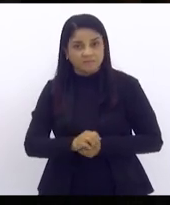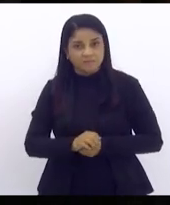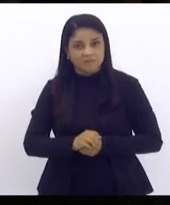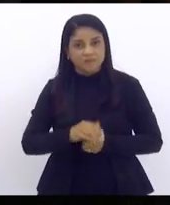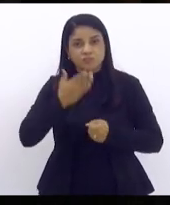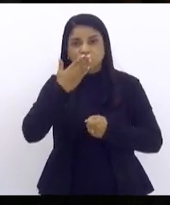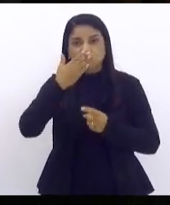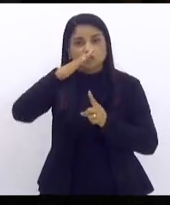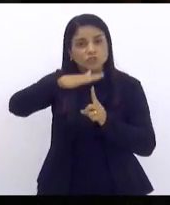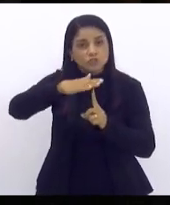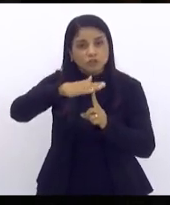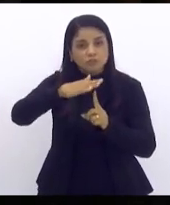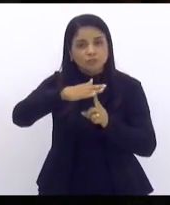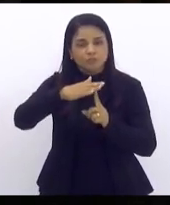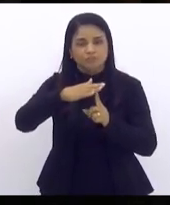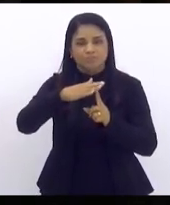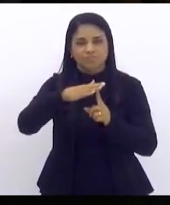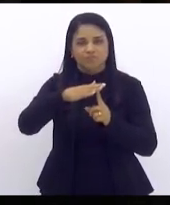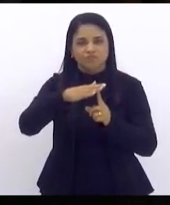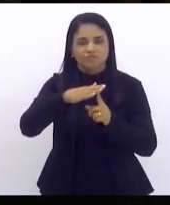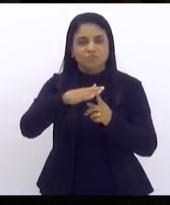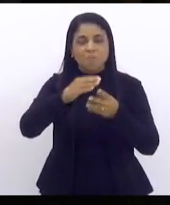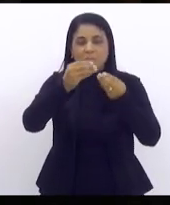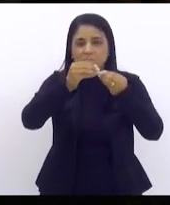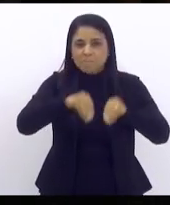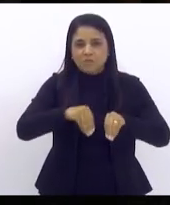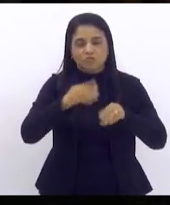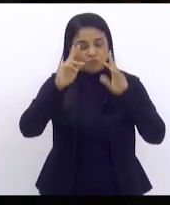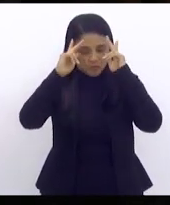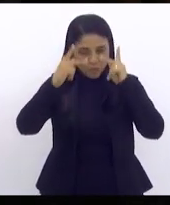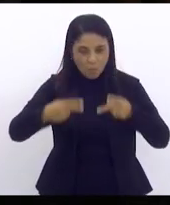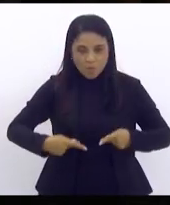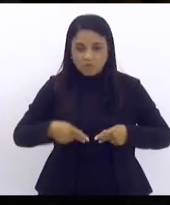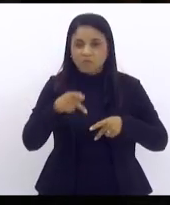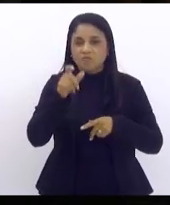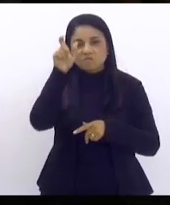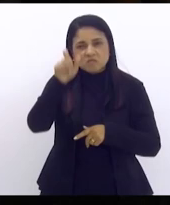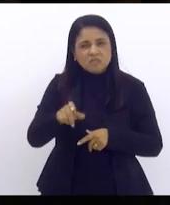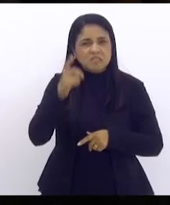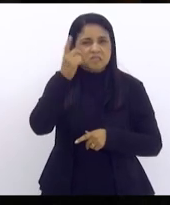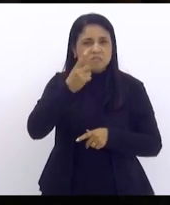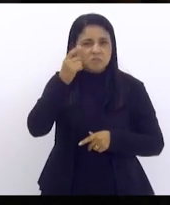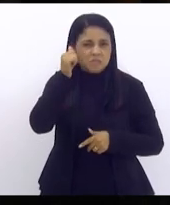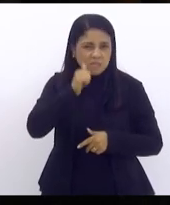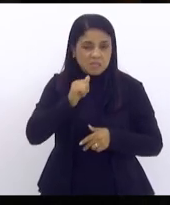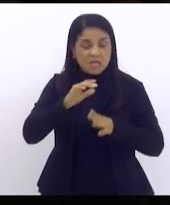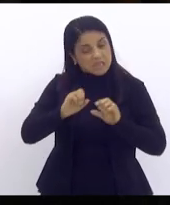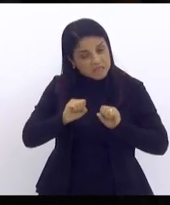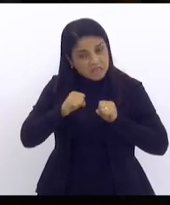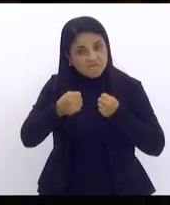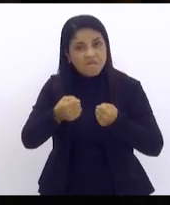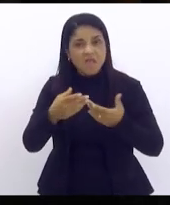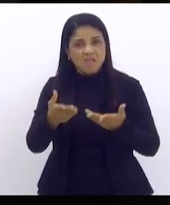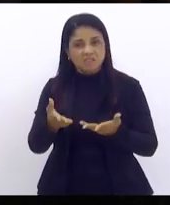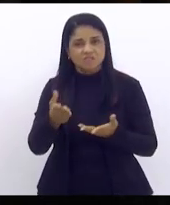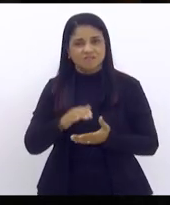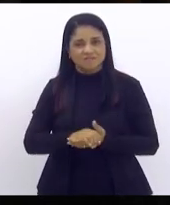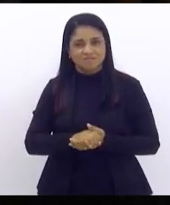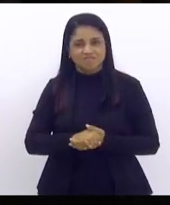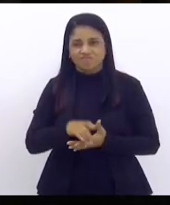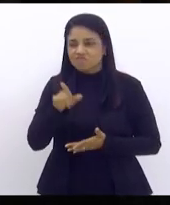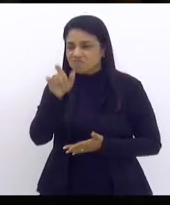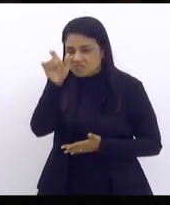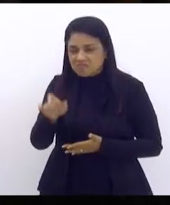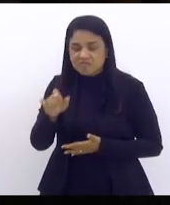todo tipo de degradação humana é o que Vossa Excelência defende aqui nesse plenário. Vossa Excelência ficou